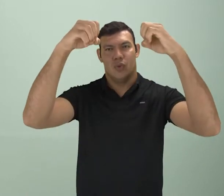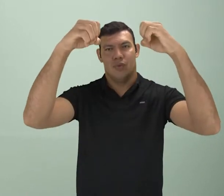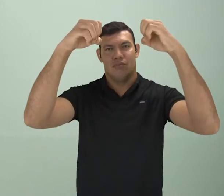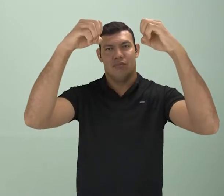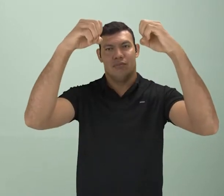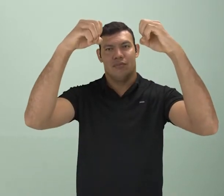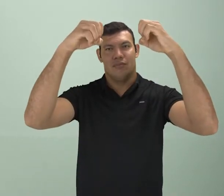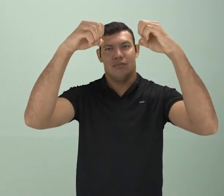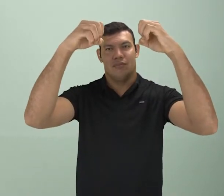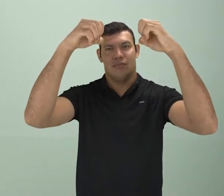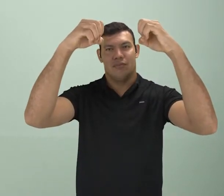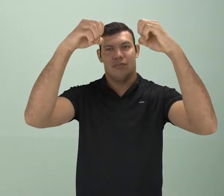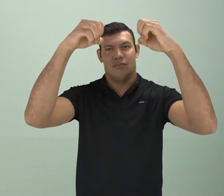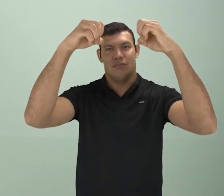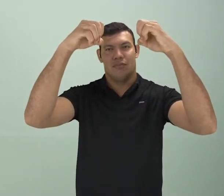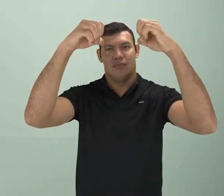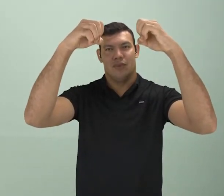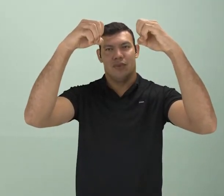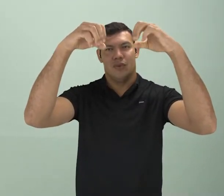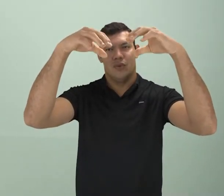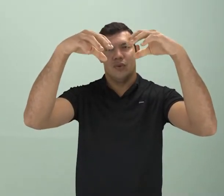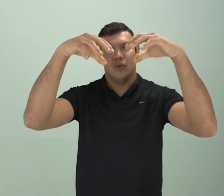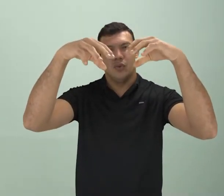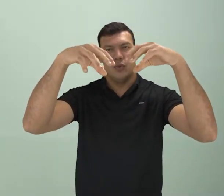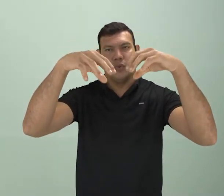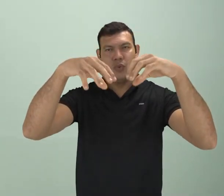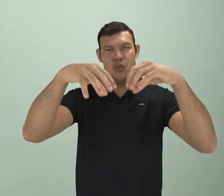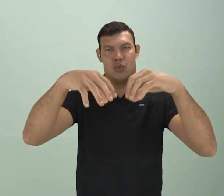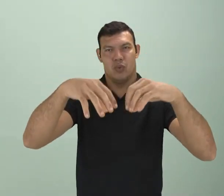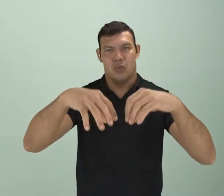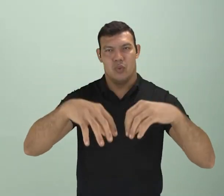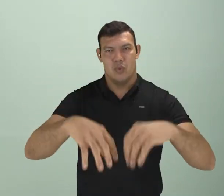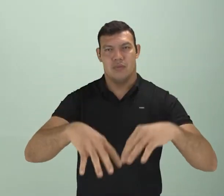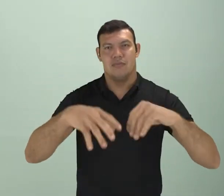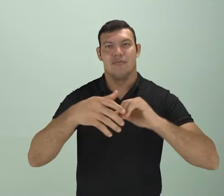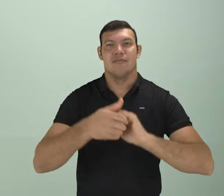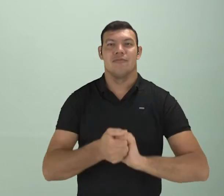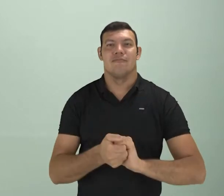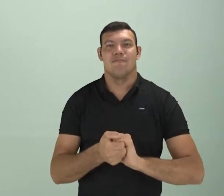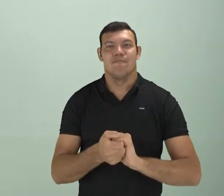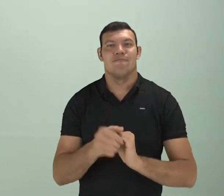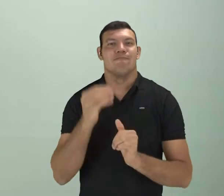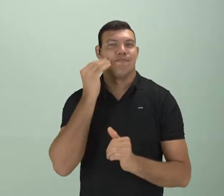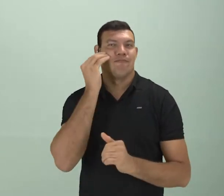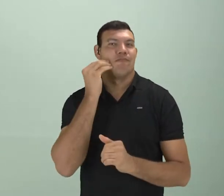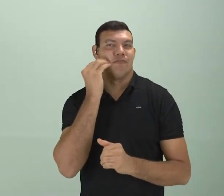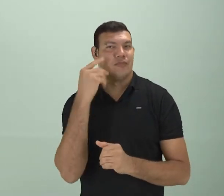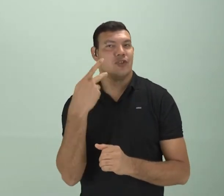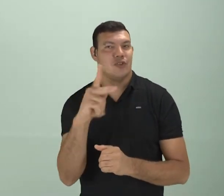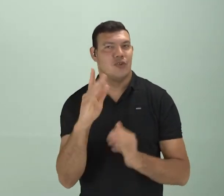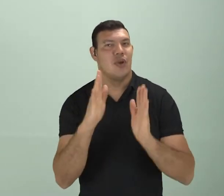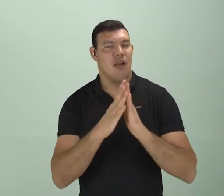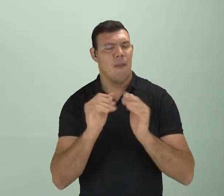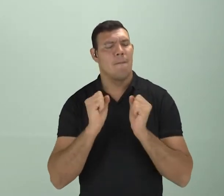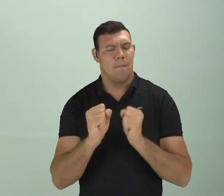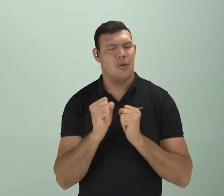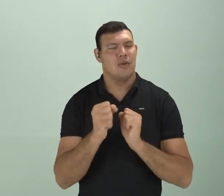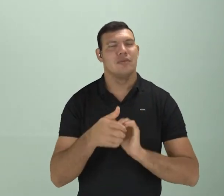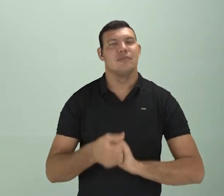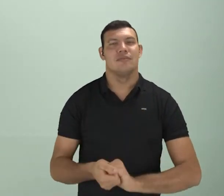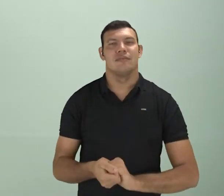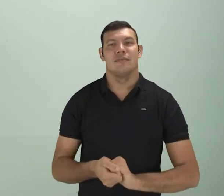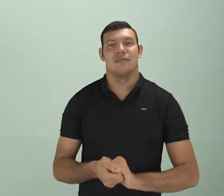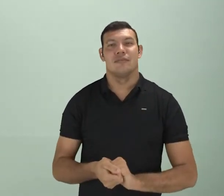essas duas bolinhas você não vai ficar quais qual vai cair ao mesmo tempo no solo o seu experimento tá em casa é bem interessante